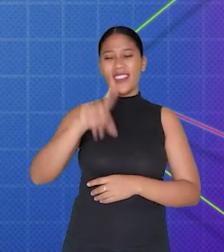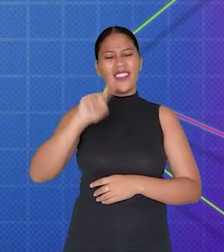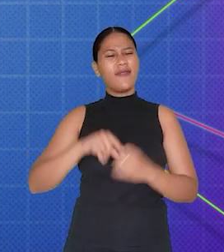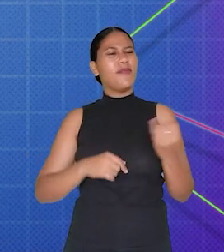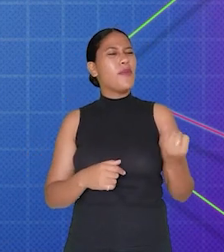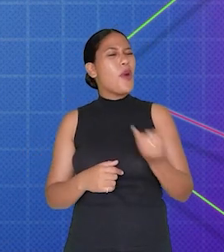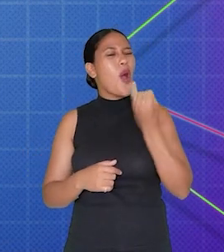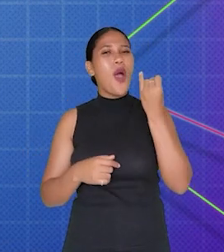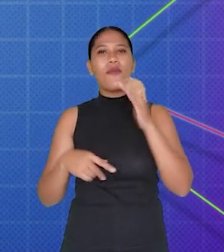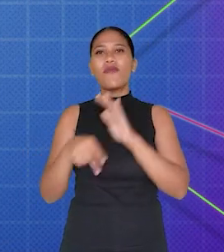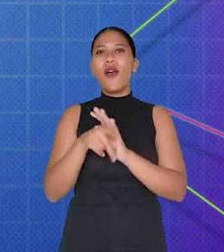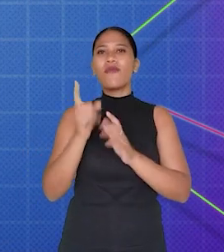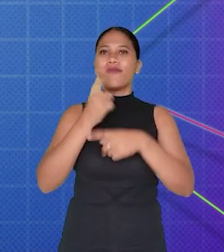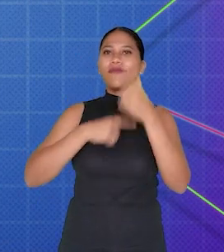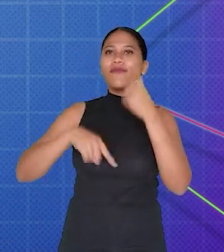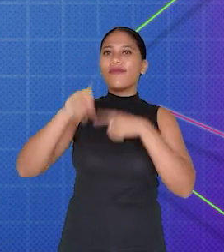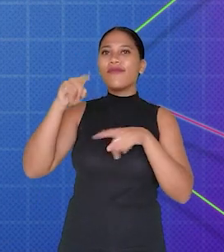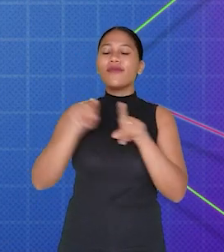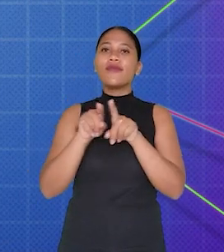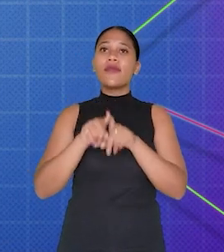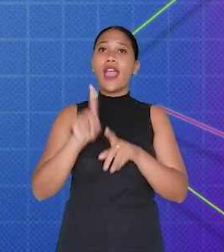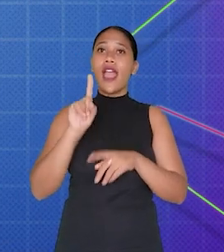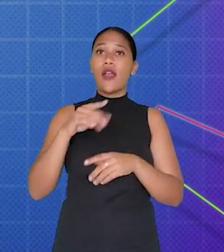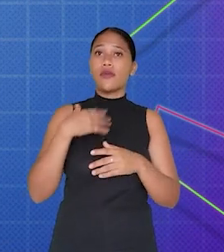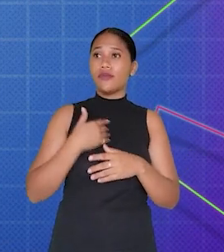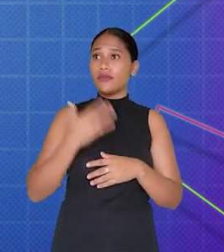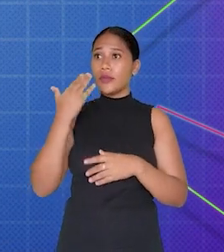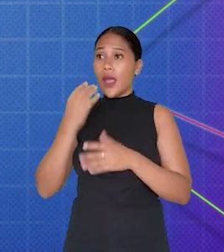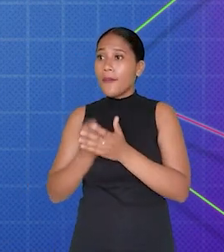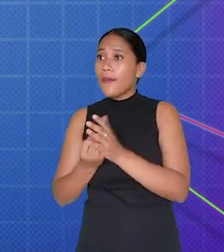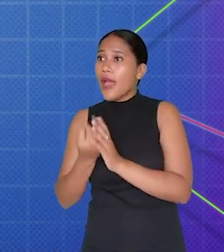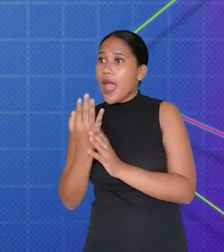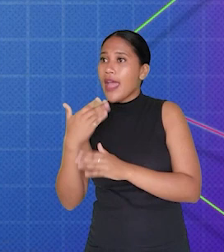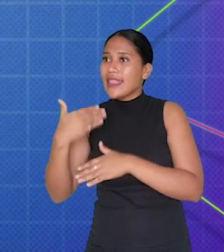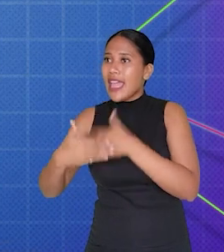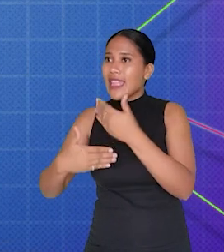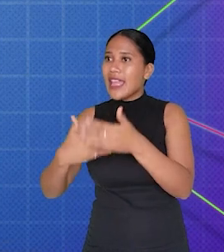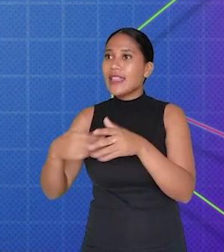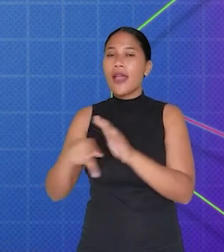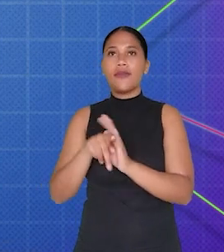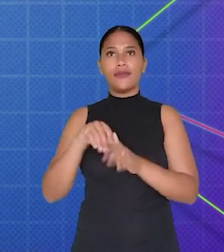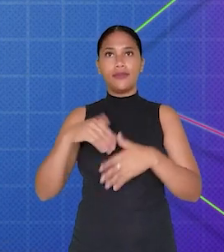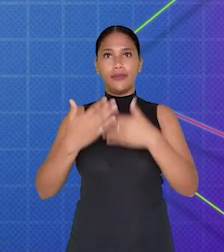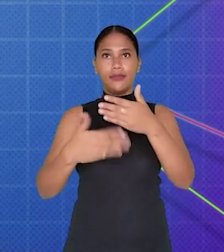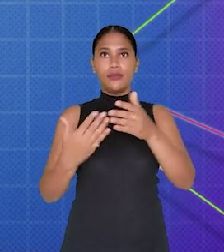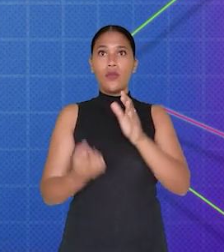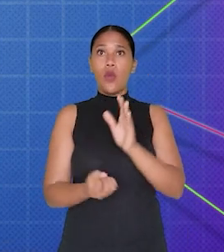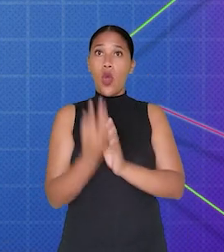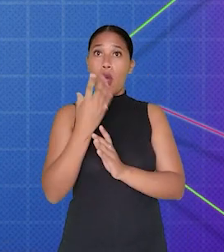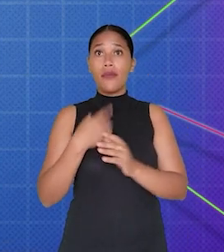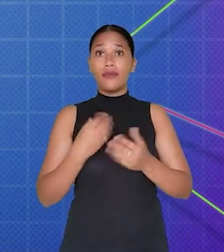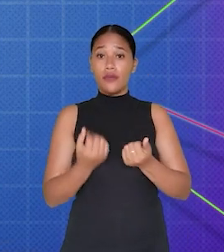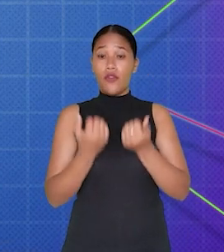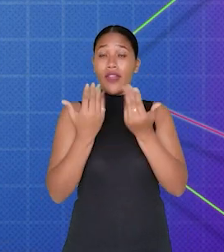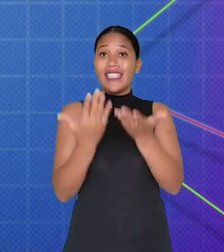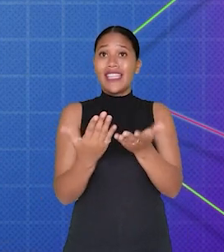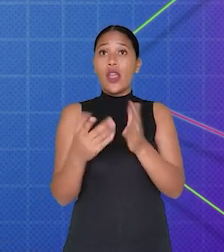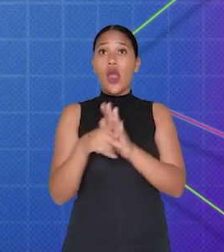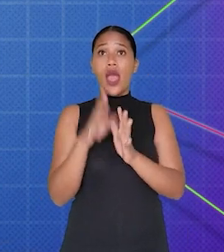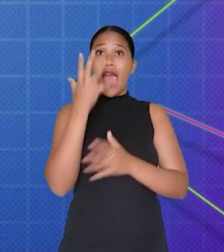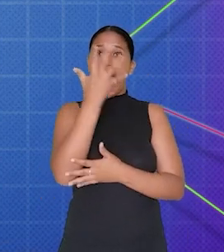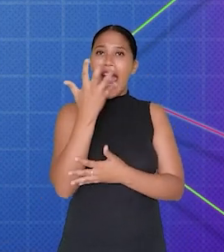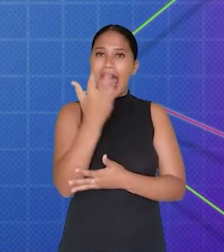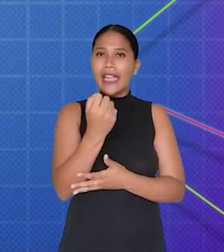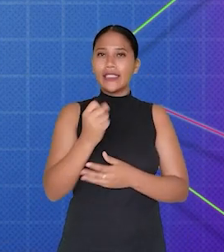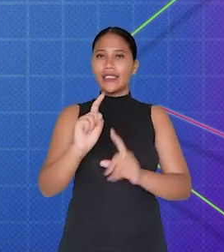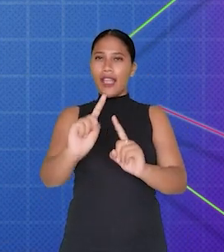é um fator determinante para o sucesso de um jogo e deve ser levado em consideração desde as primeiras etapas de desenvolvimento, para que se possa oferecer um